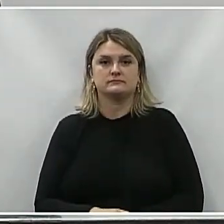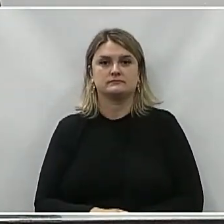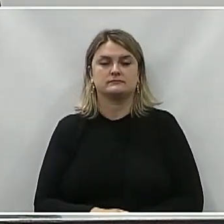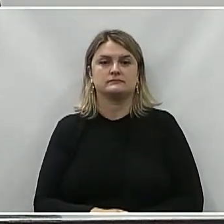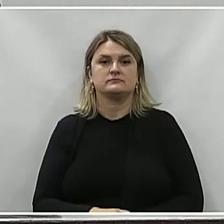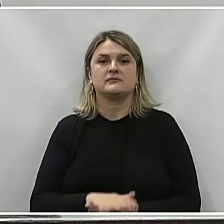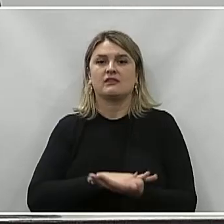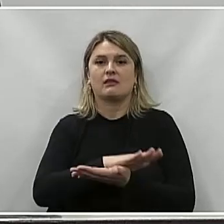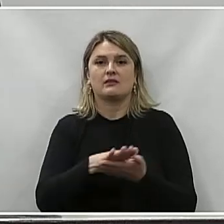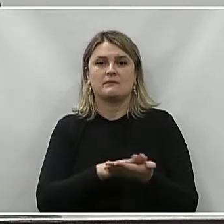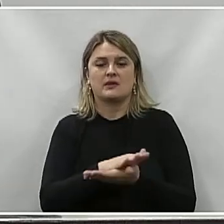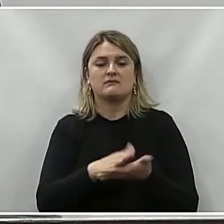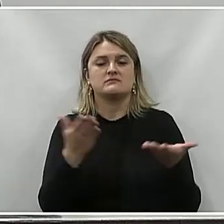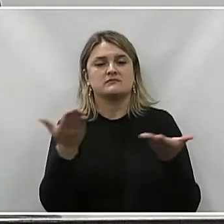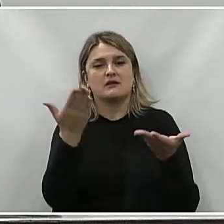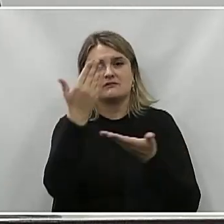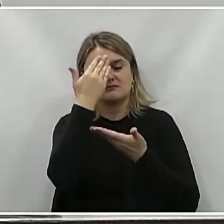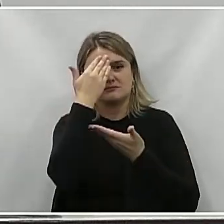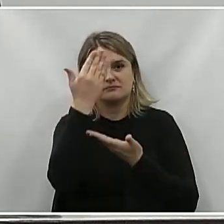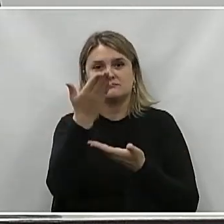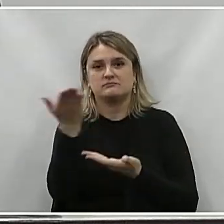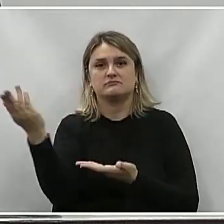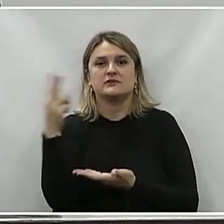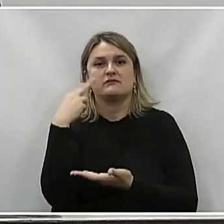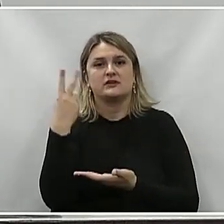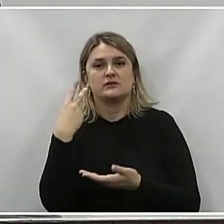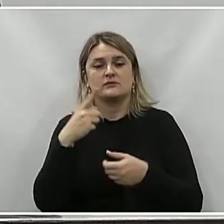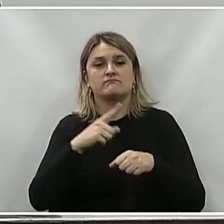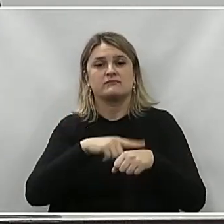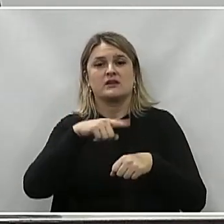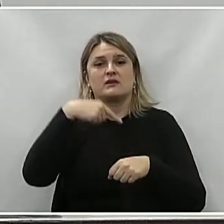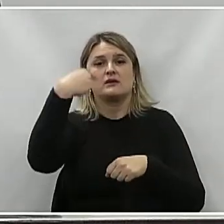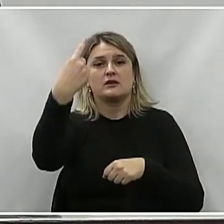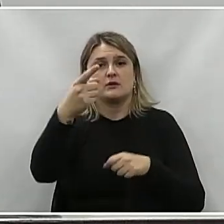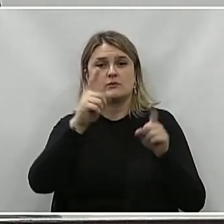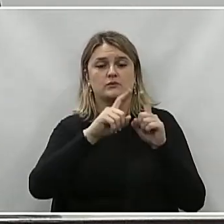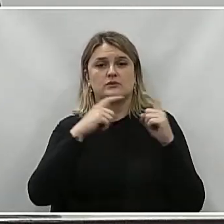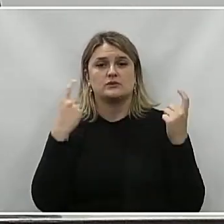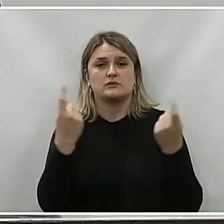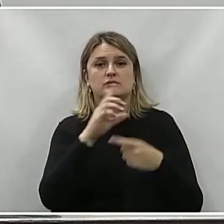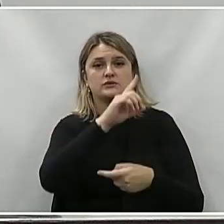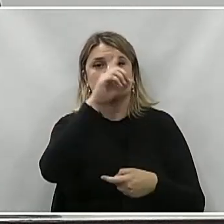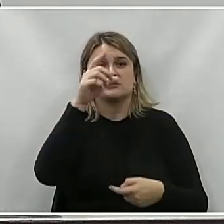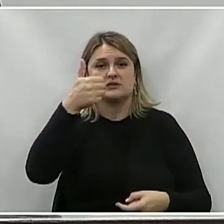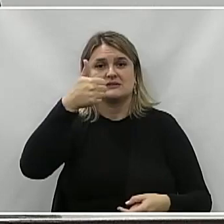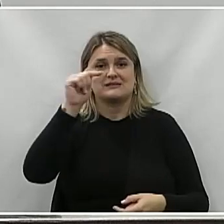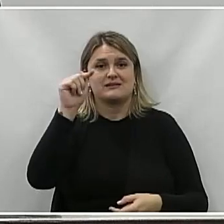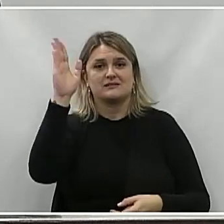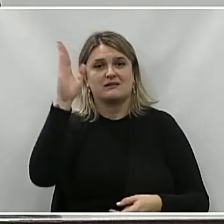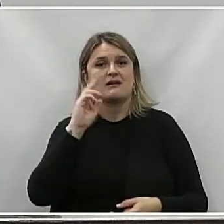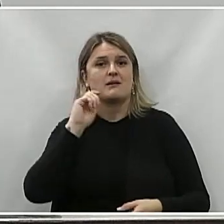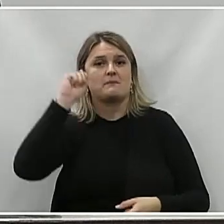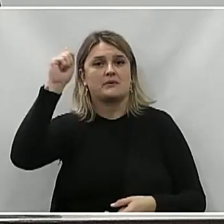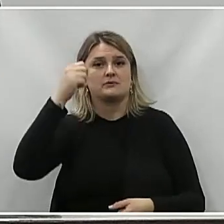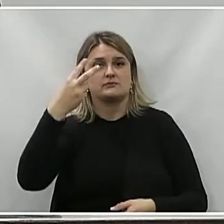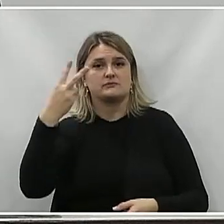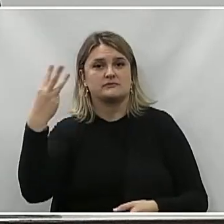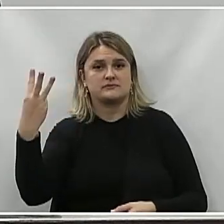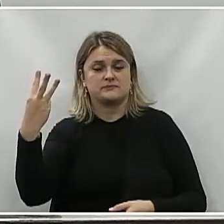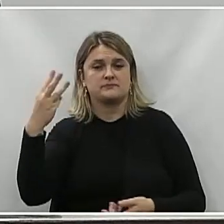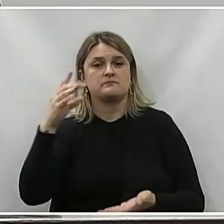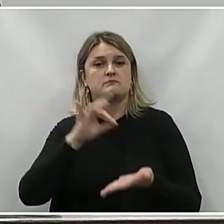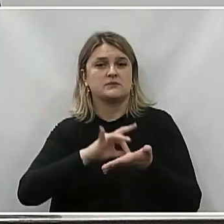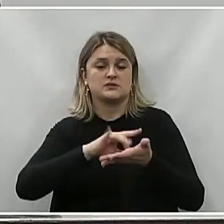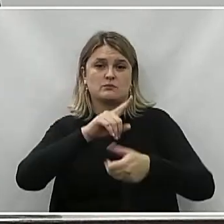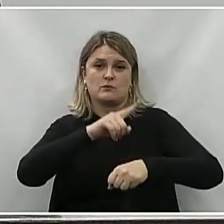Nada mais havendo Agradeço Aos senhores Vereadores A próxima reunião Ordinária Será no dia 17 de abril De 2023